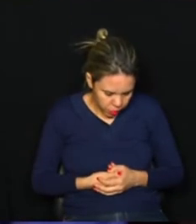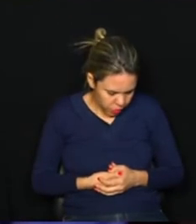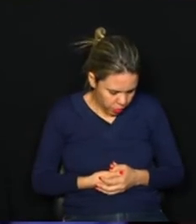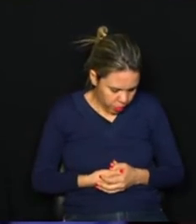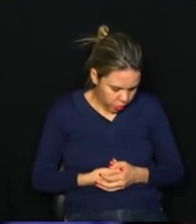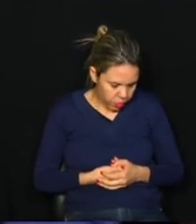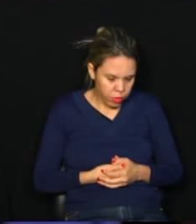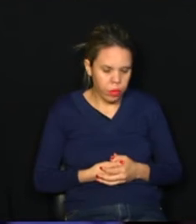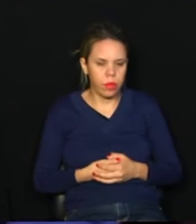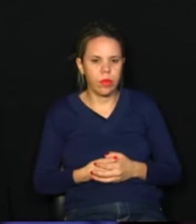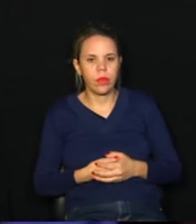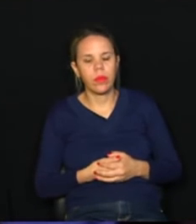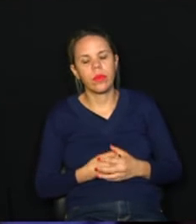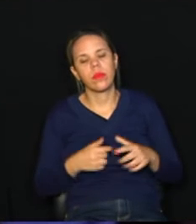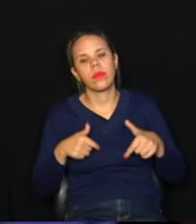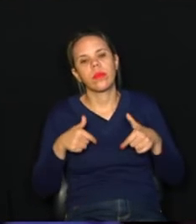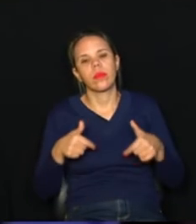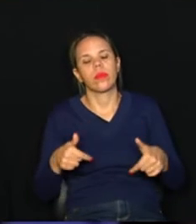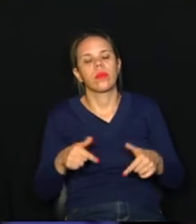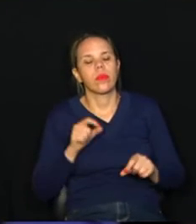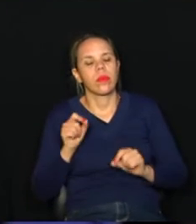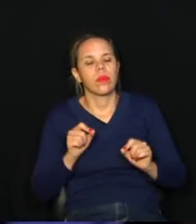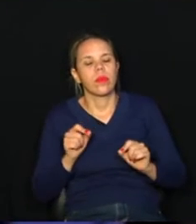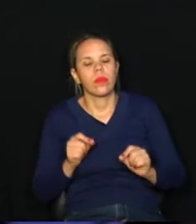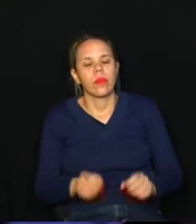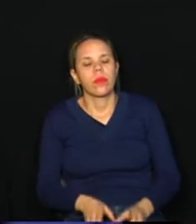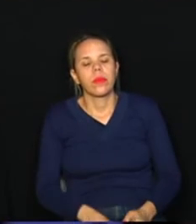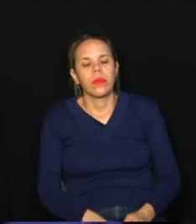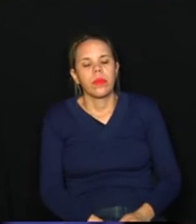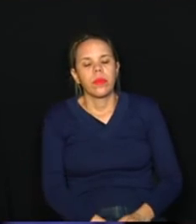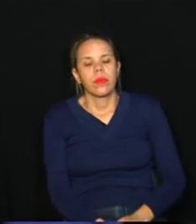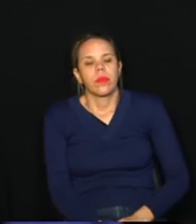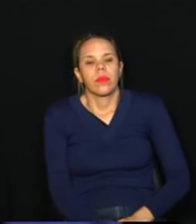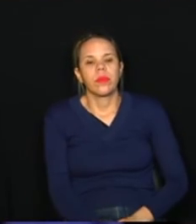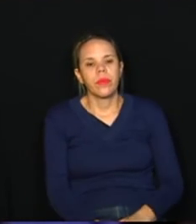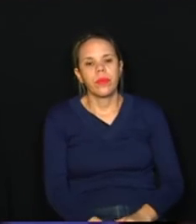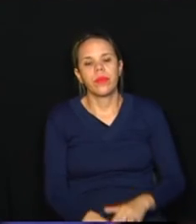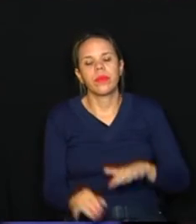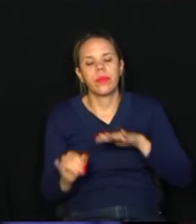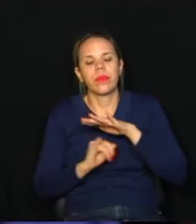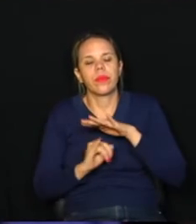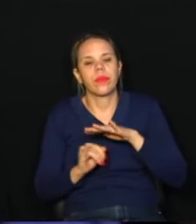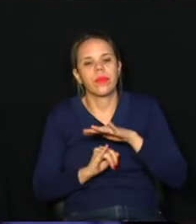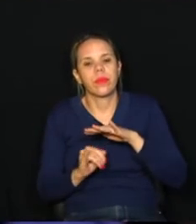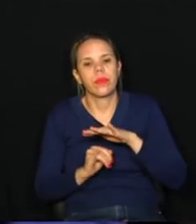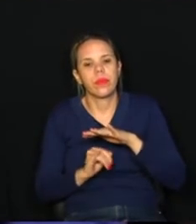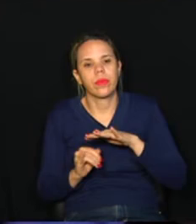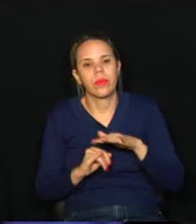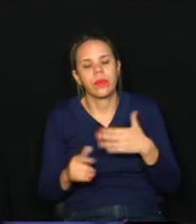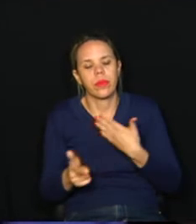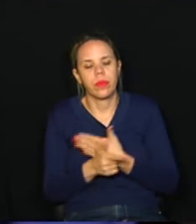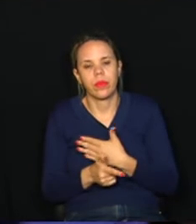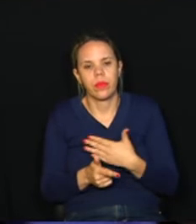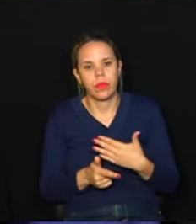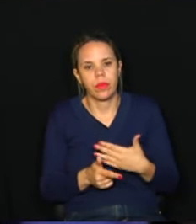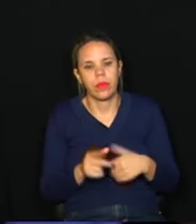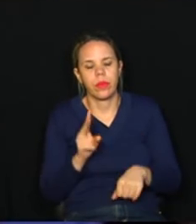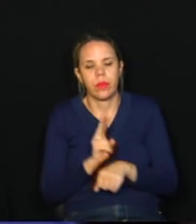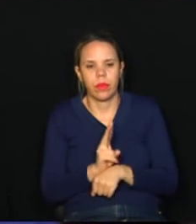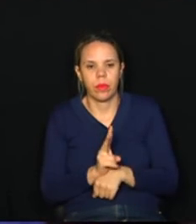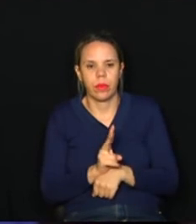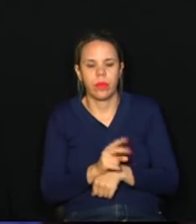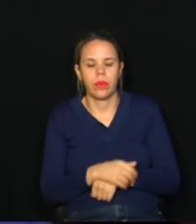nosso empenho de que essas instituições tenham o seu papel preservado